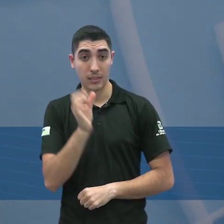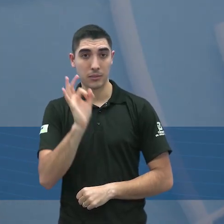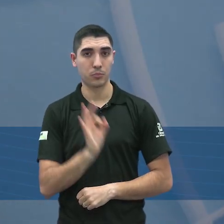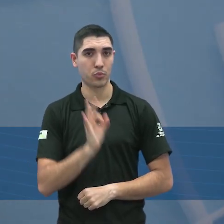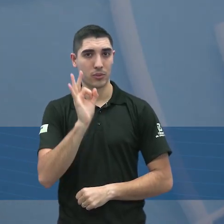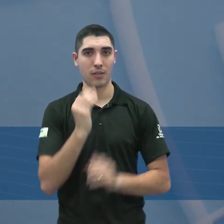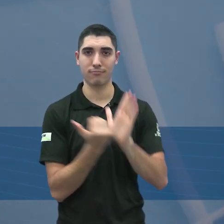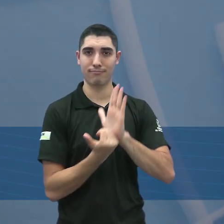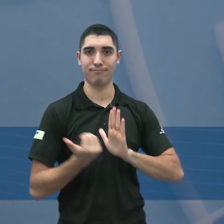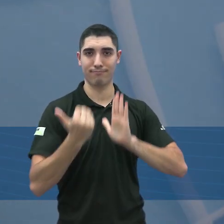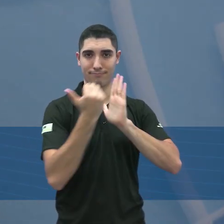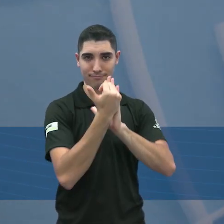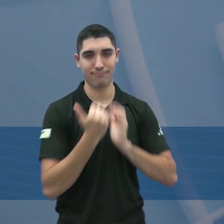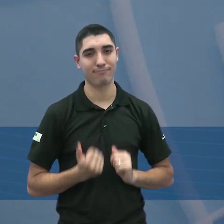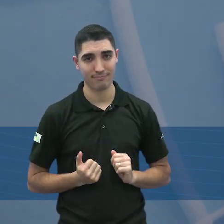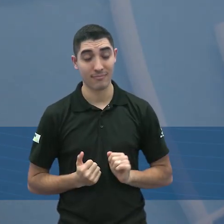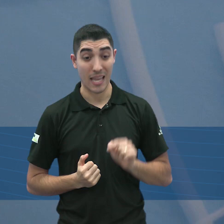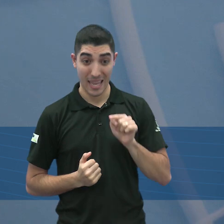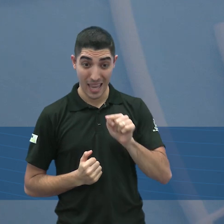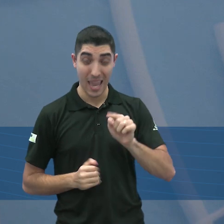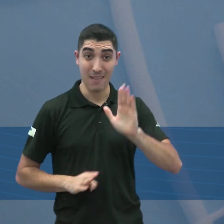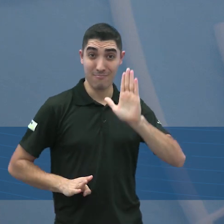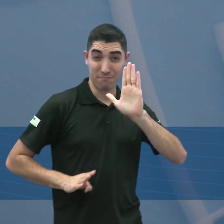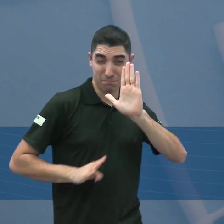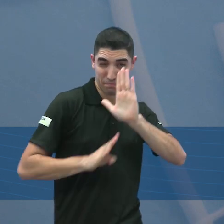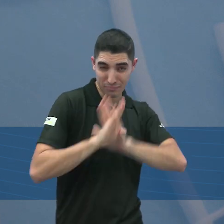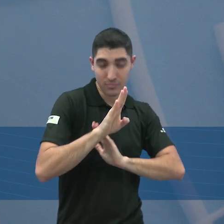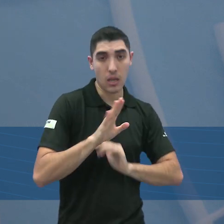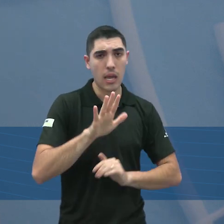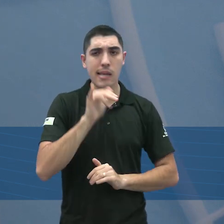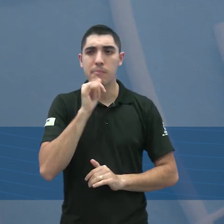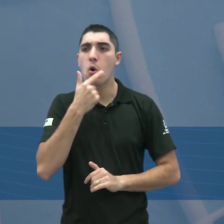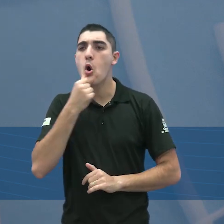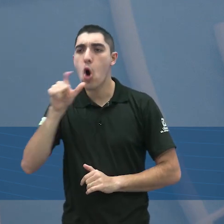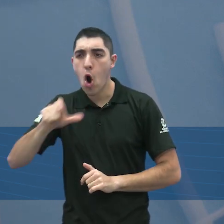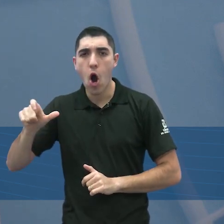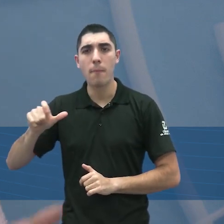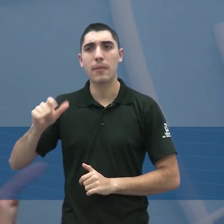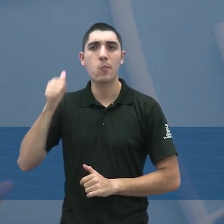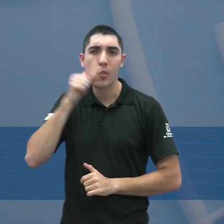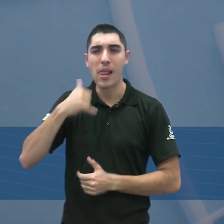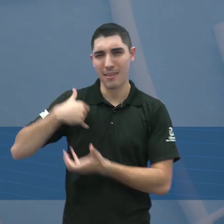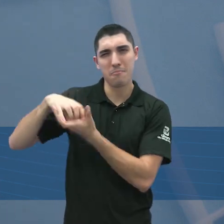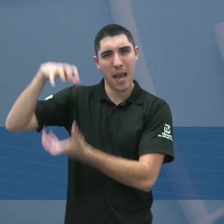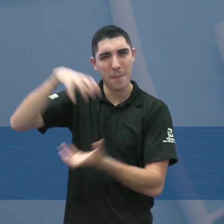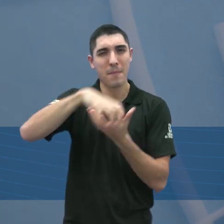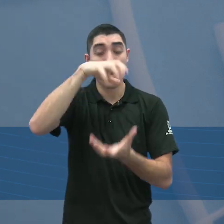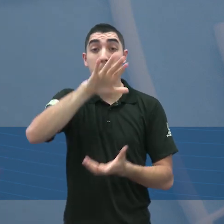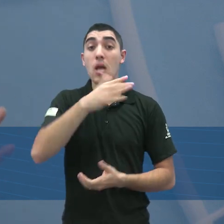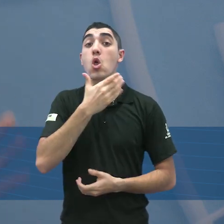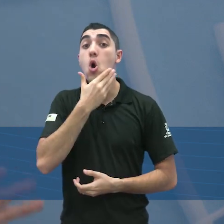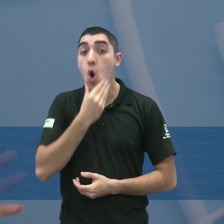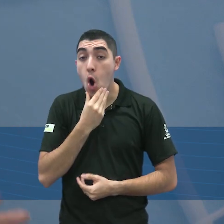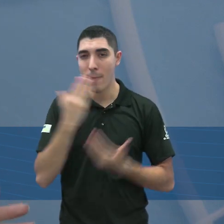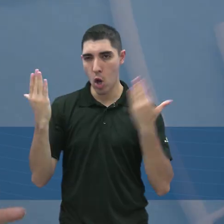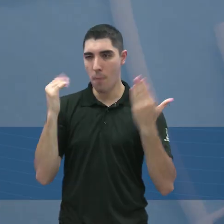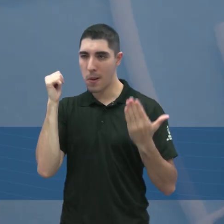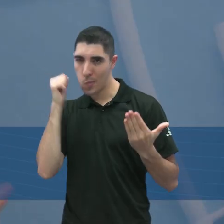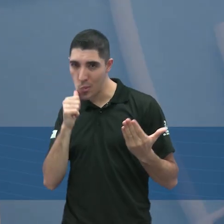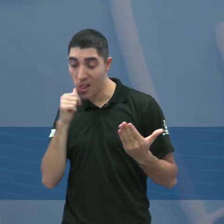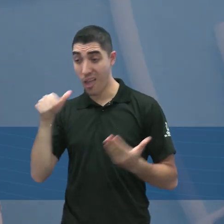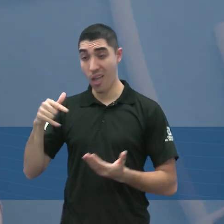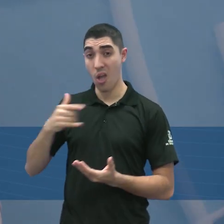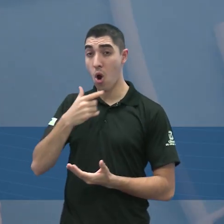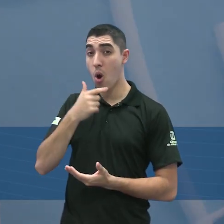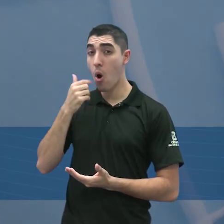136%. E apesar desse aumento da expectativa de vida, os homens ainda vivem uma média de 7 anos